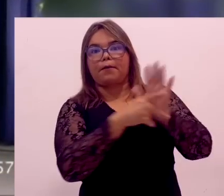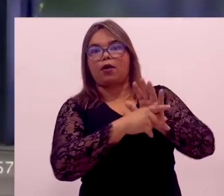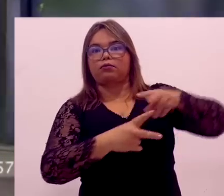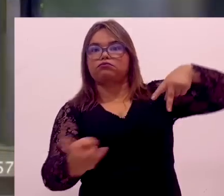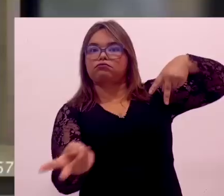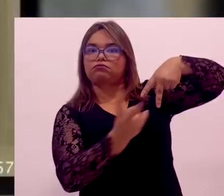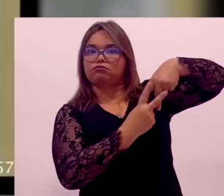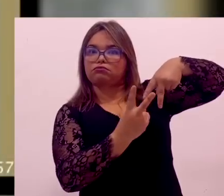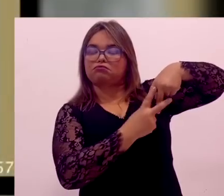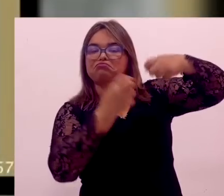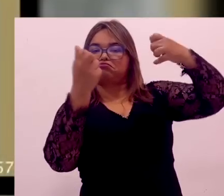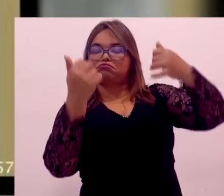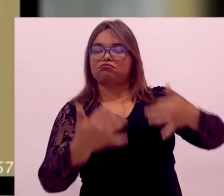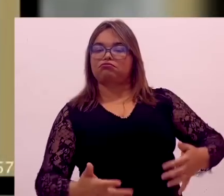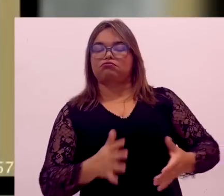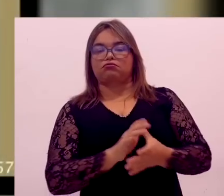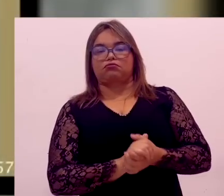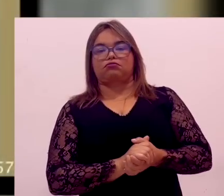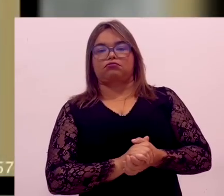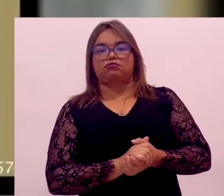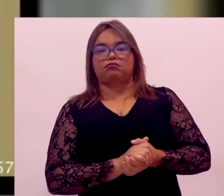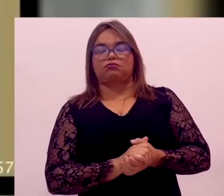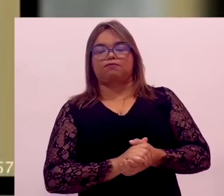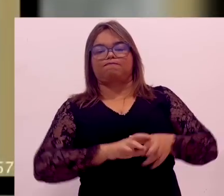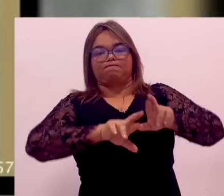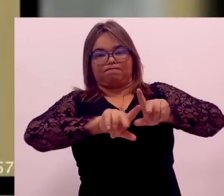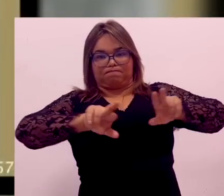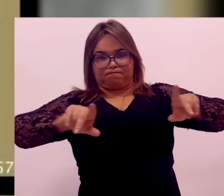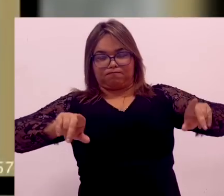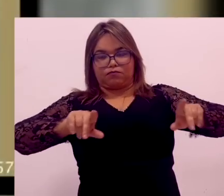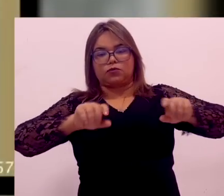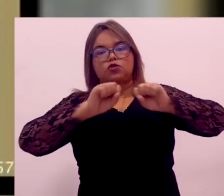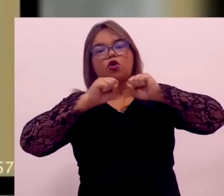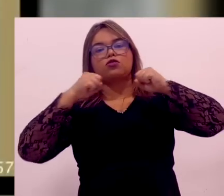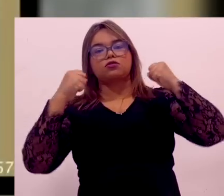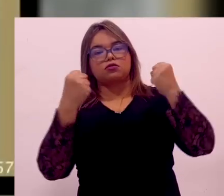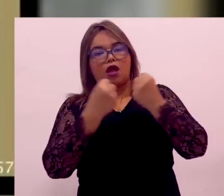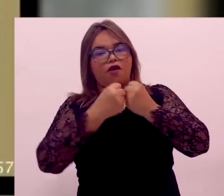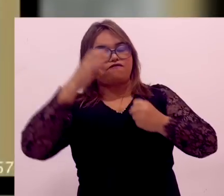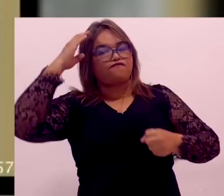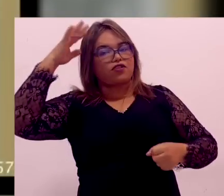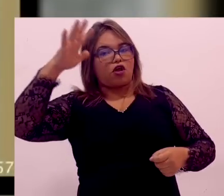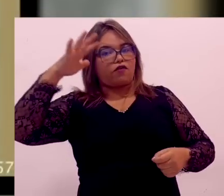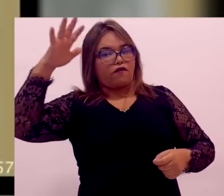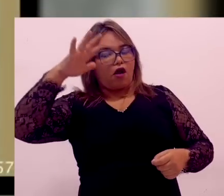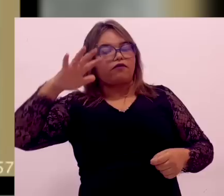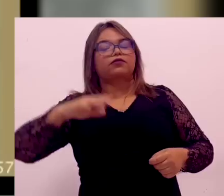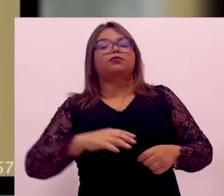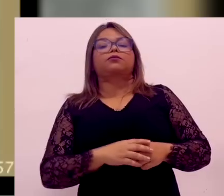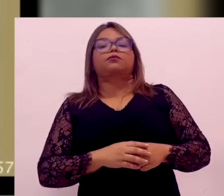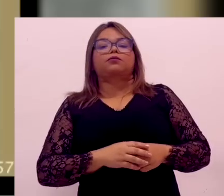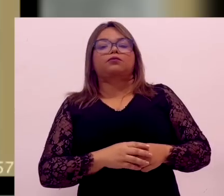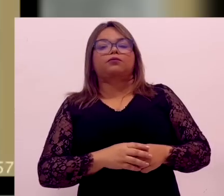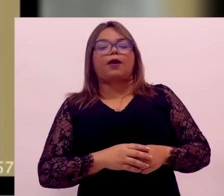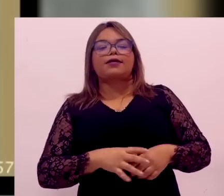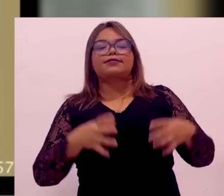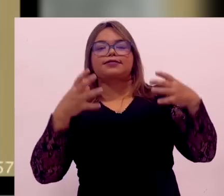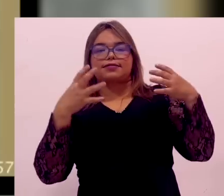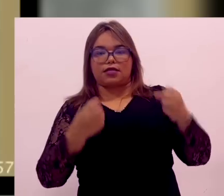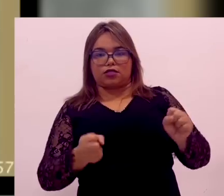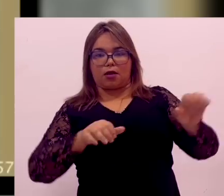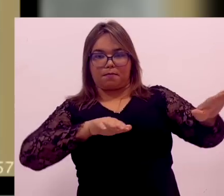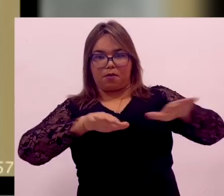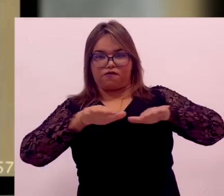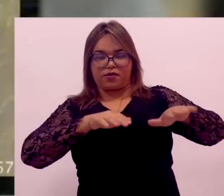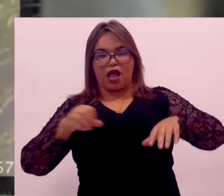As sociedades teosóficas, juntamente com muitos cultos, constituem o que é conhecido como o